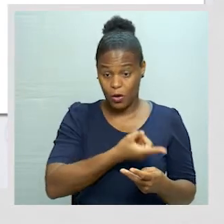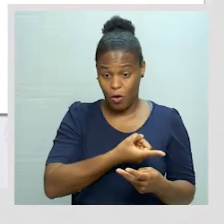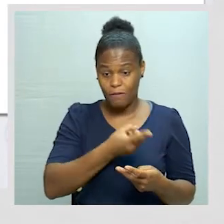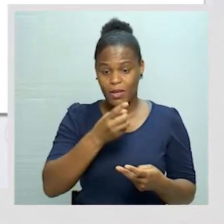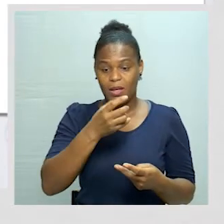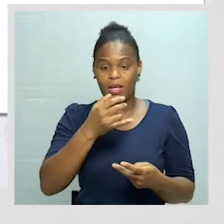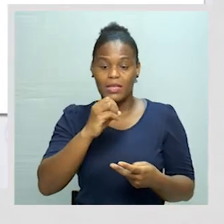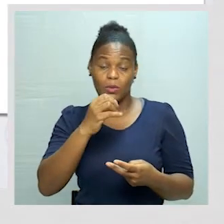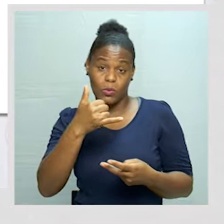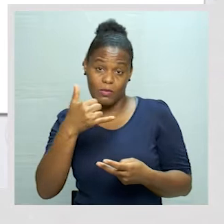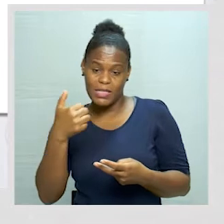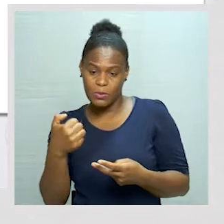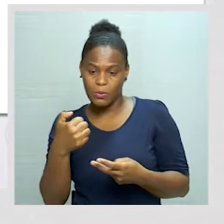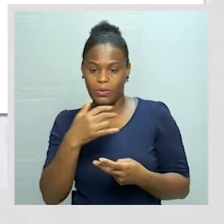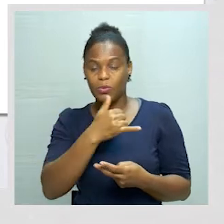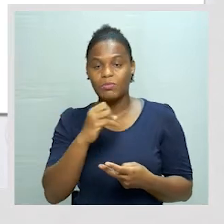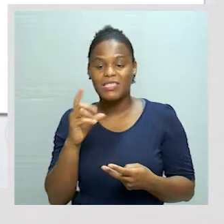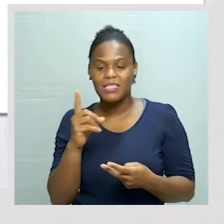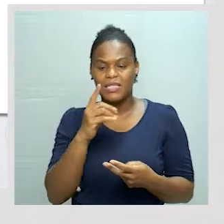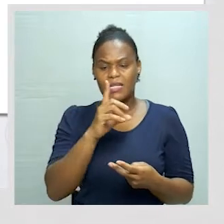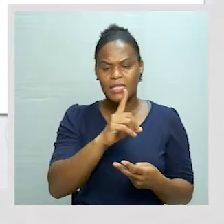59.225 e em 2016,